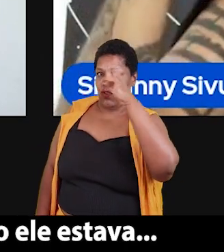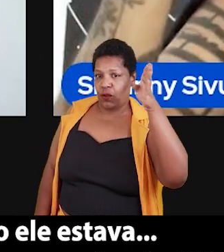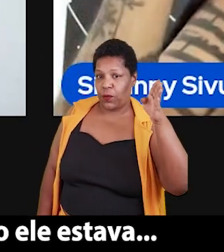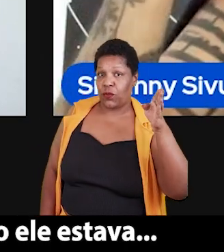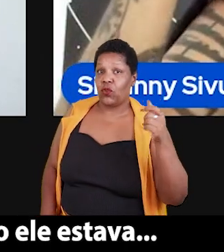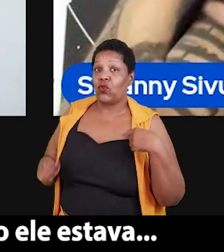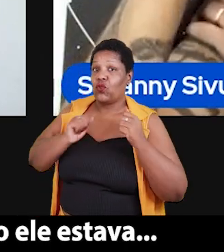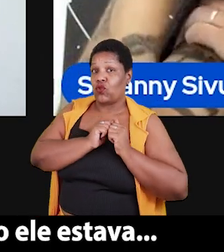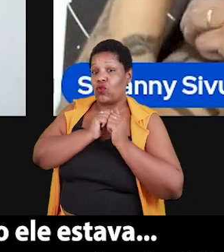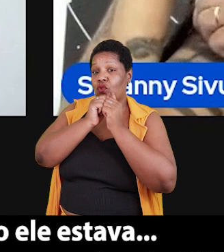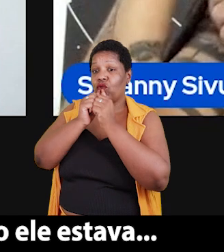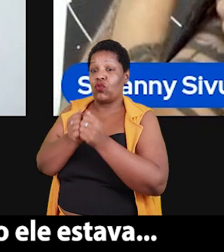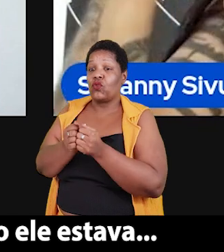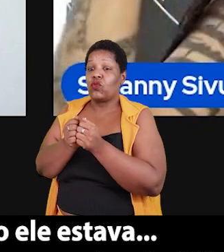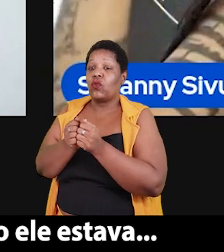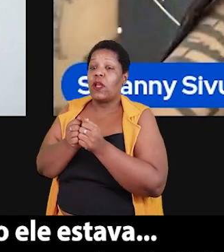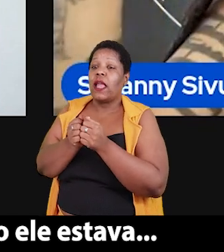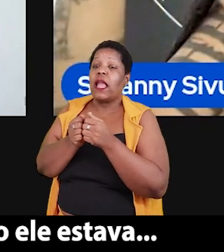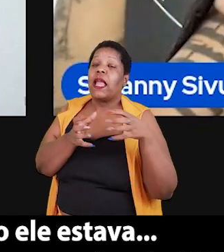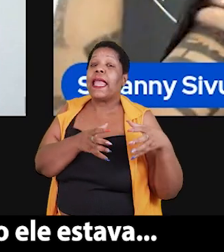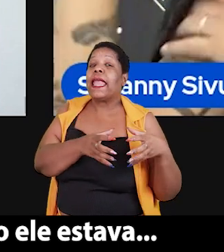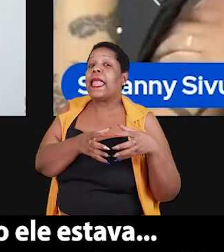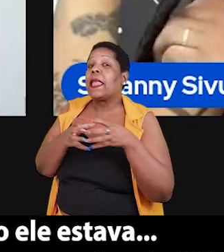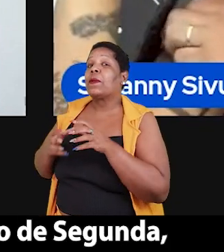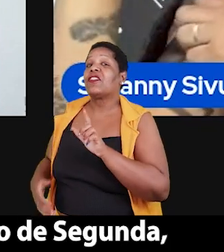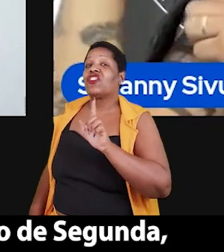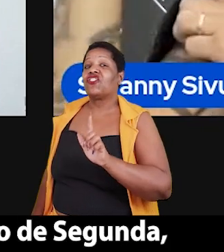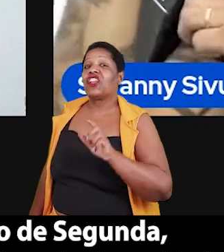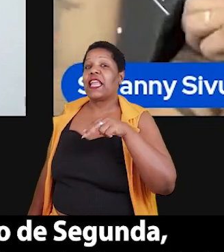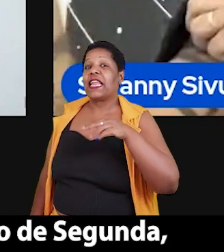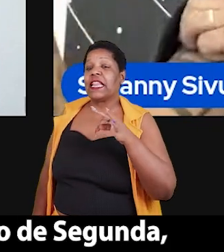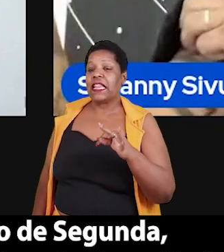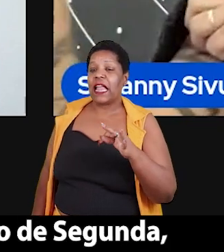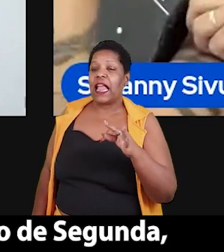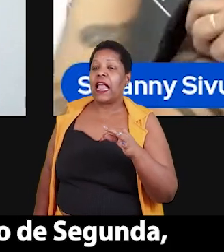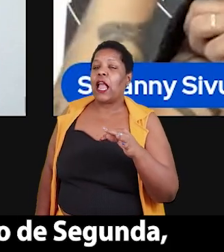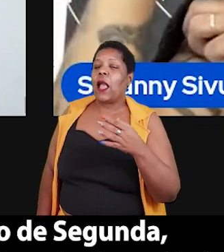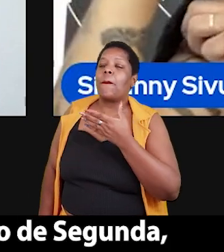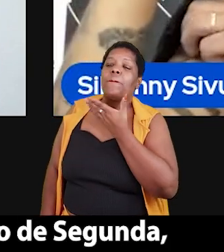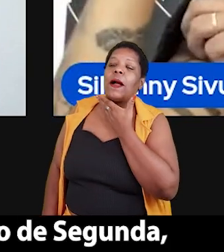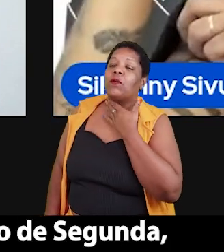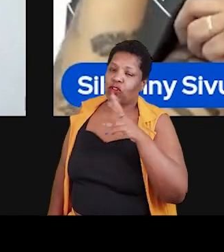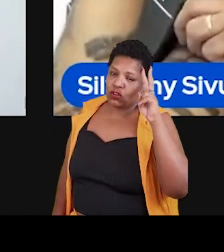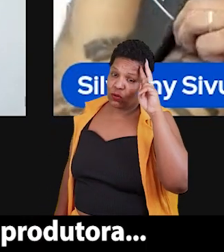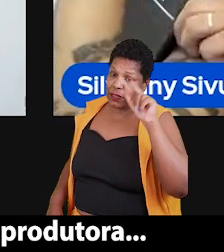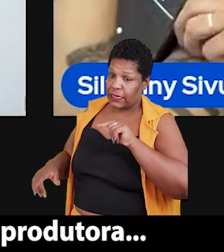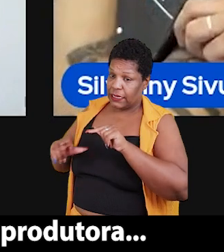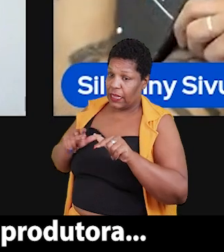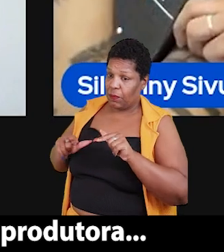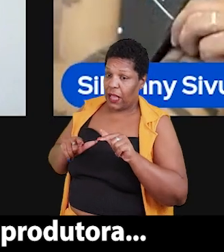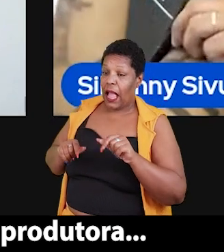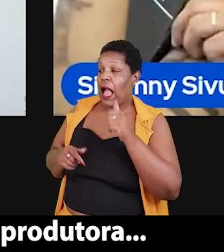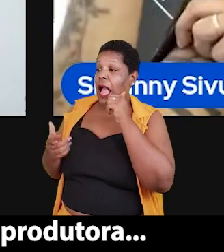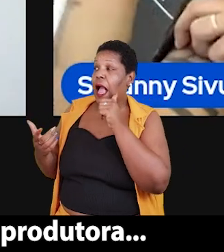com ele foi com uma equipe da GNT, do Papo de Segunda, que na época ele trabalhava lá ainda. Uhum. E aí